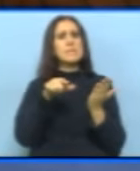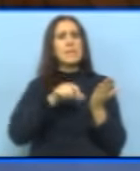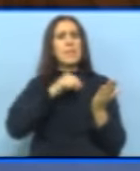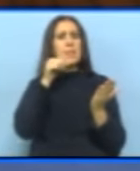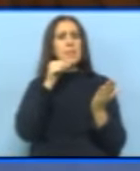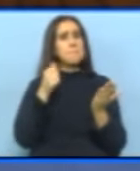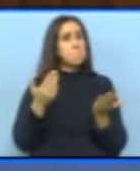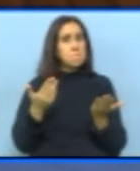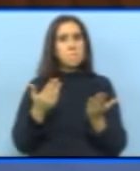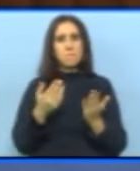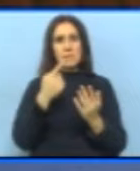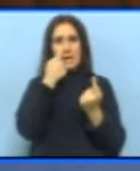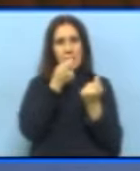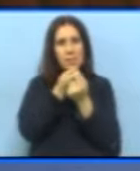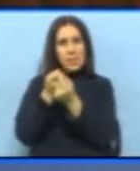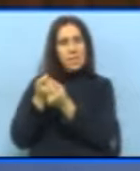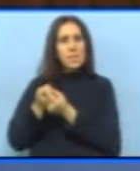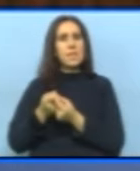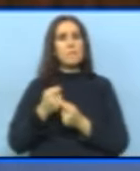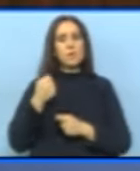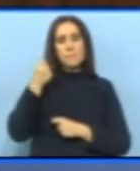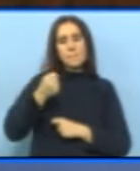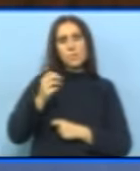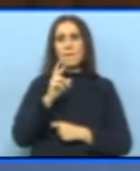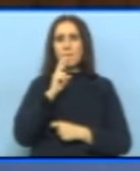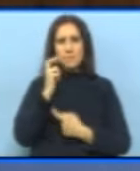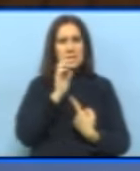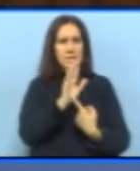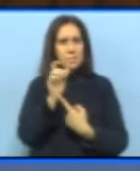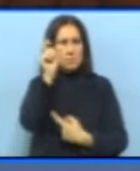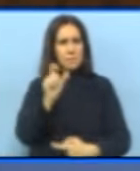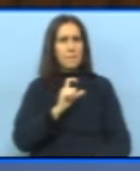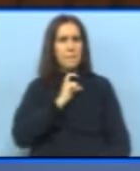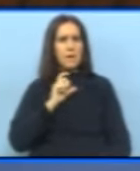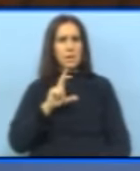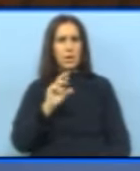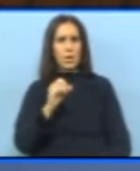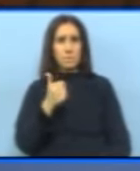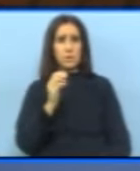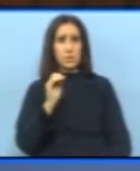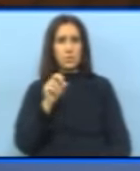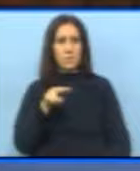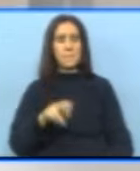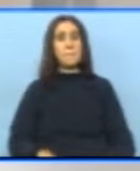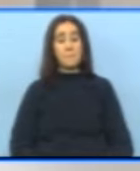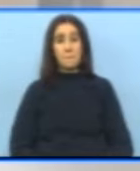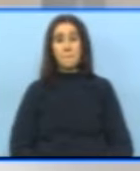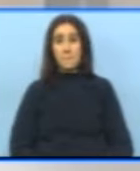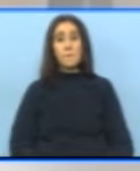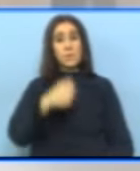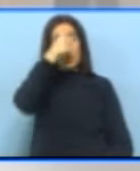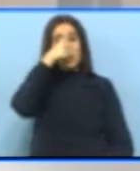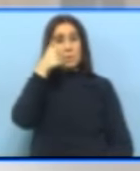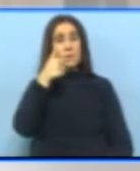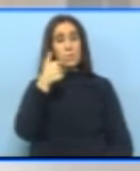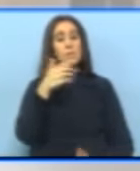criam proximidade a este exemplo dos pastorinhos de Fátima, Padre Robson? A grande pergunta que os textos deste domingo nos fazem é quem são